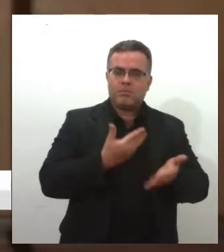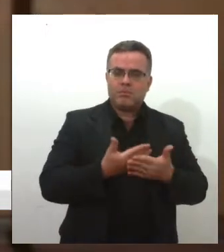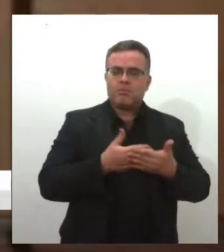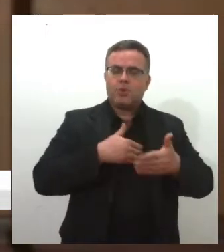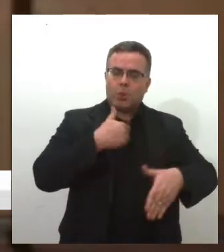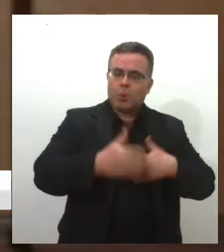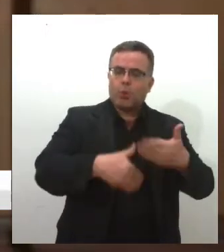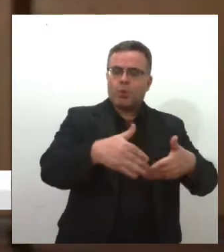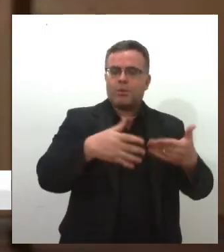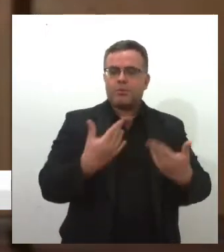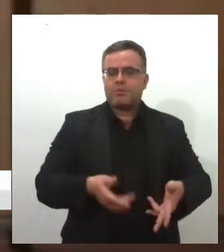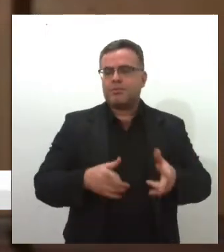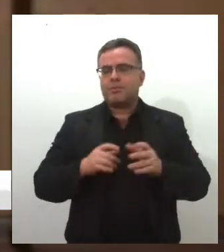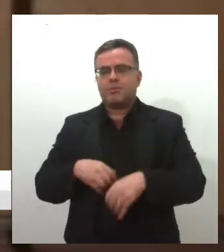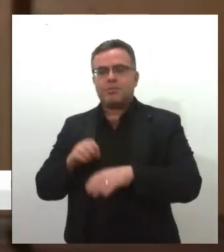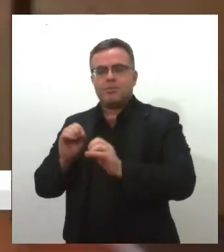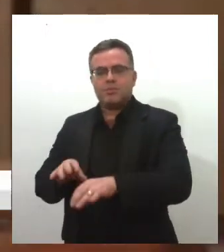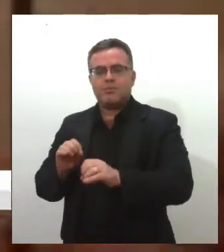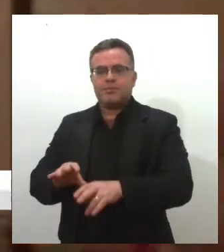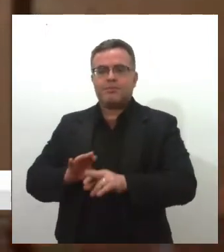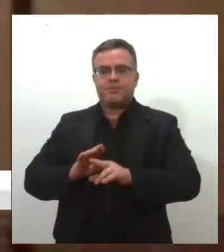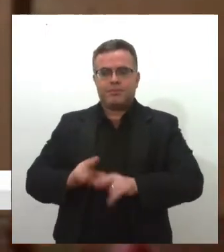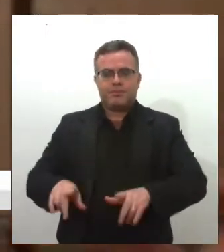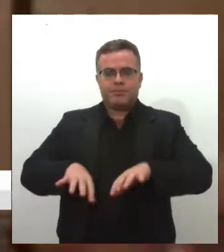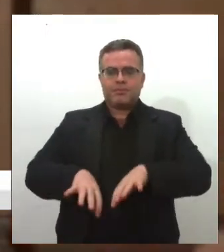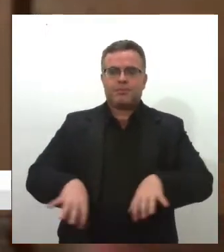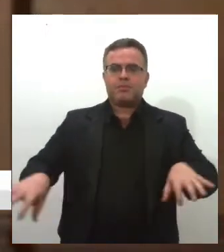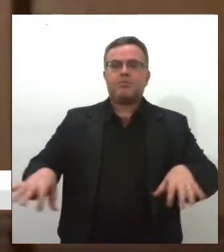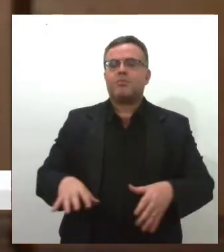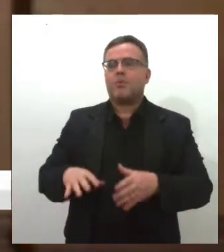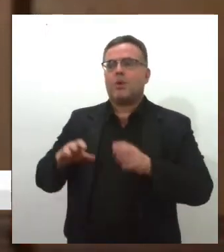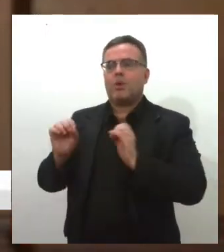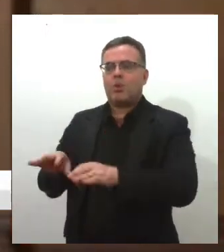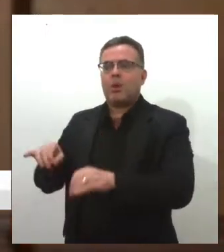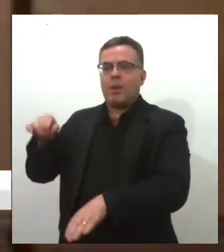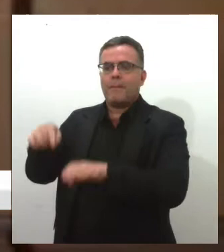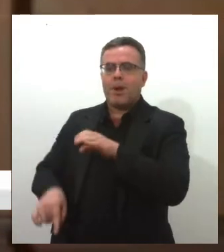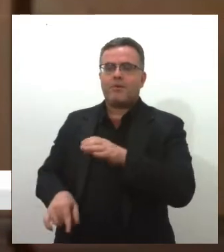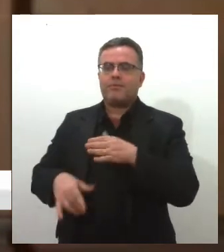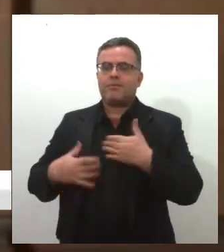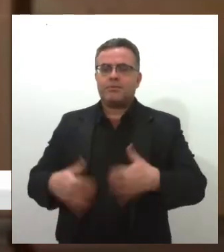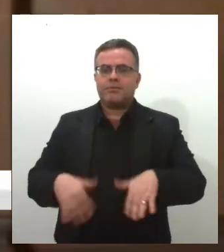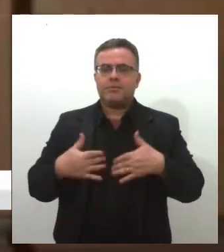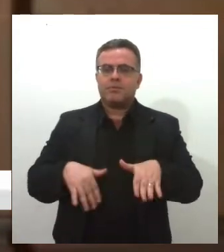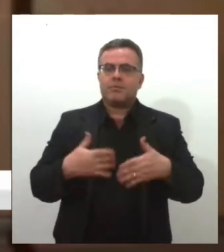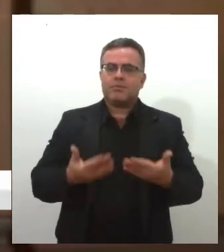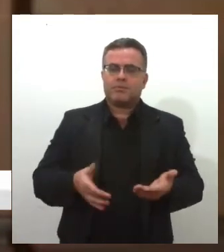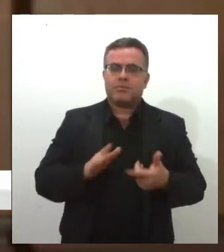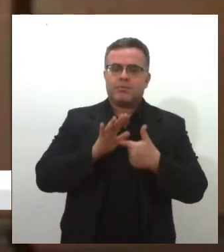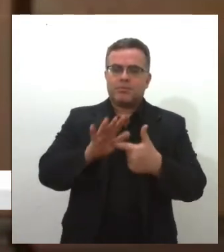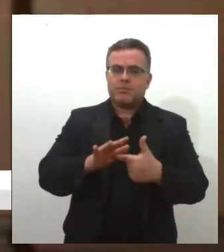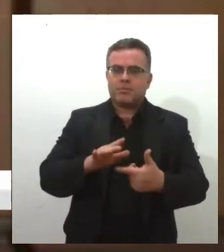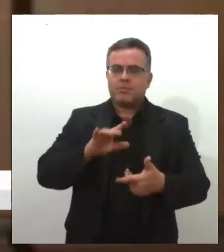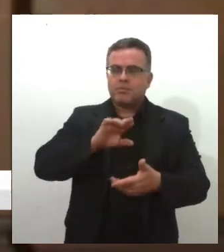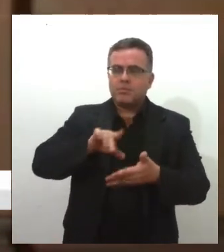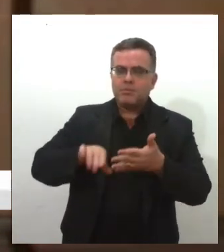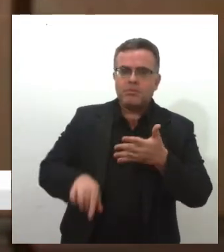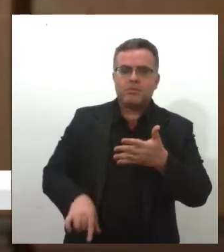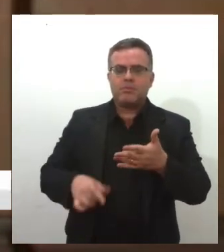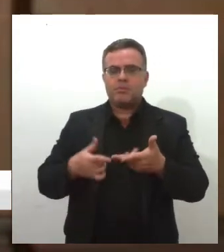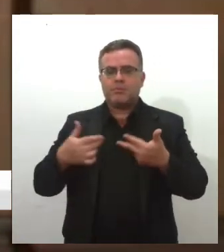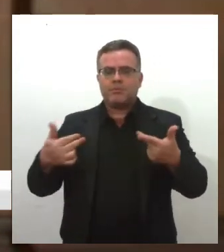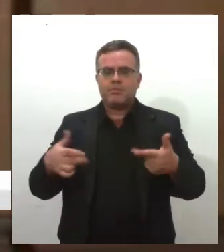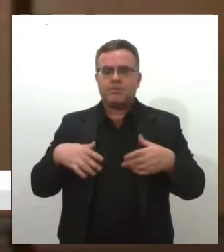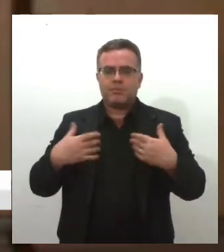coisa e educação tem um conceito muito mais amplo, né, que envolve inúmeras outras questões. Entre elas,